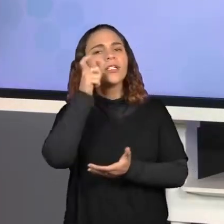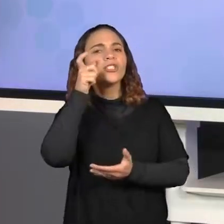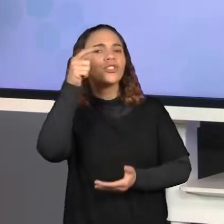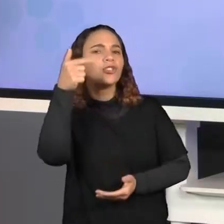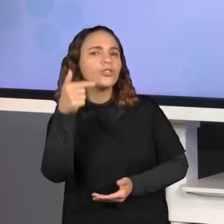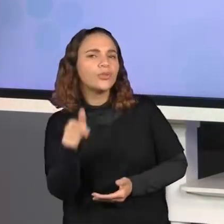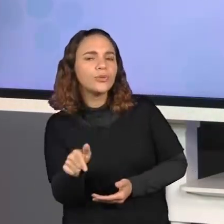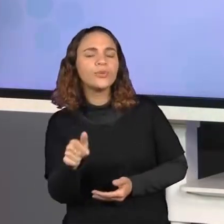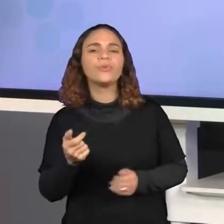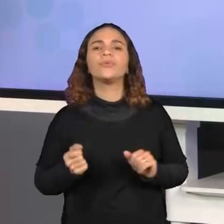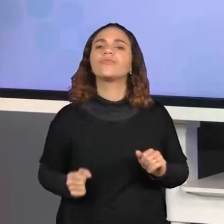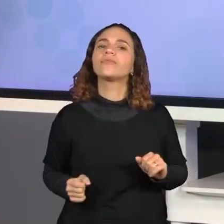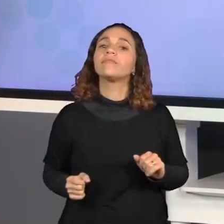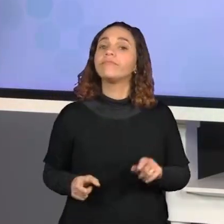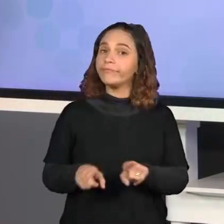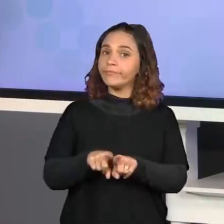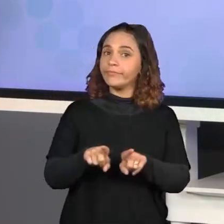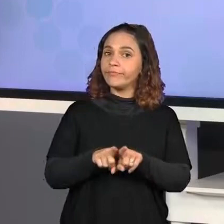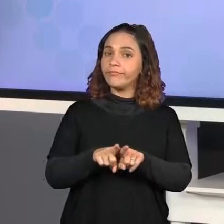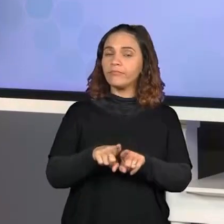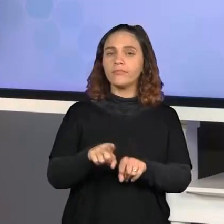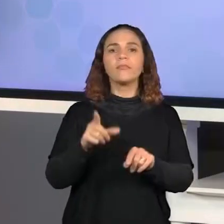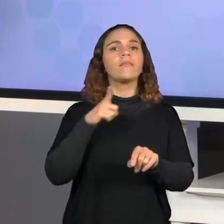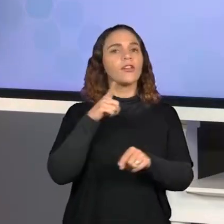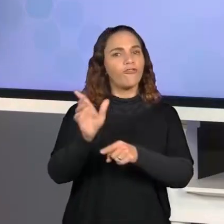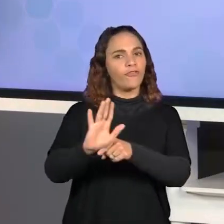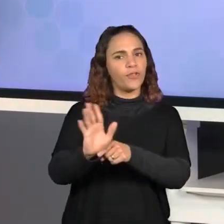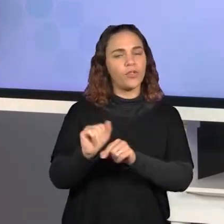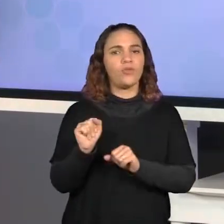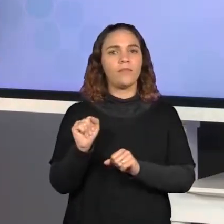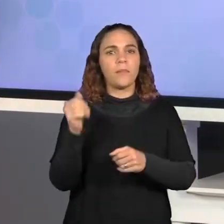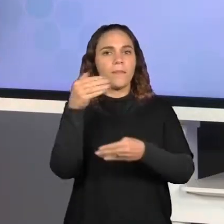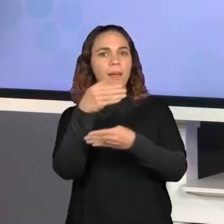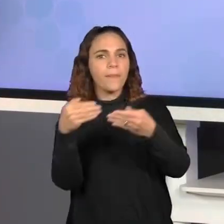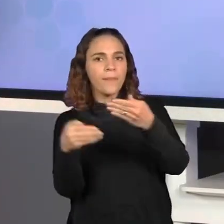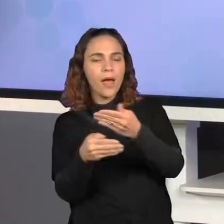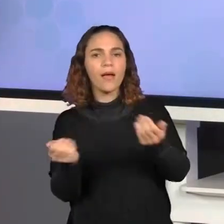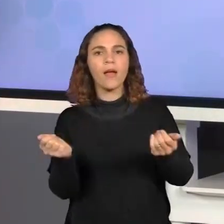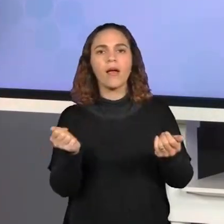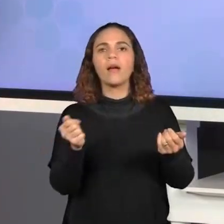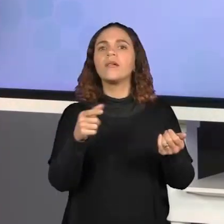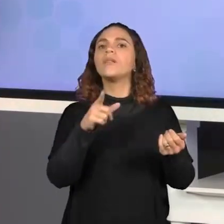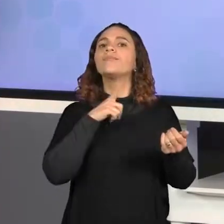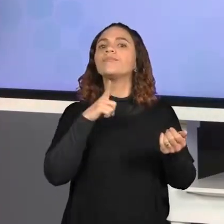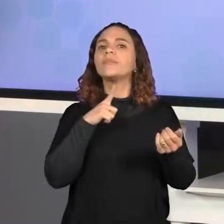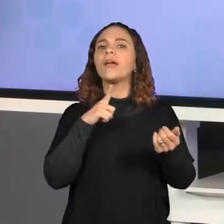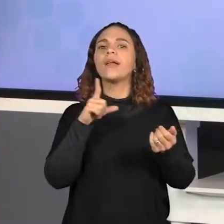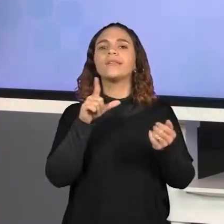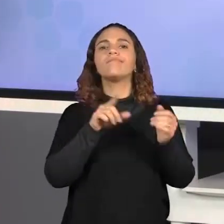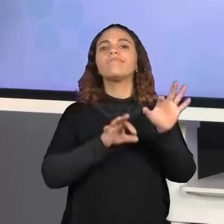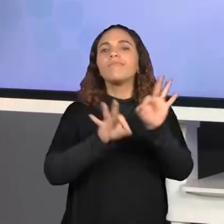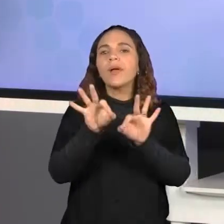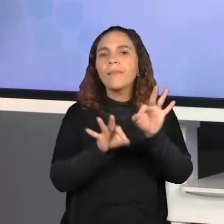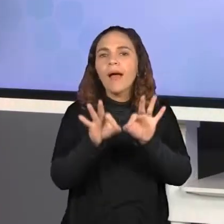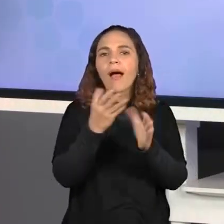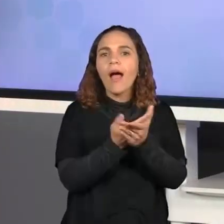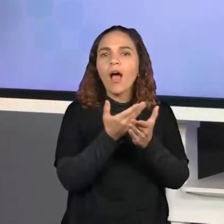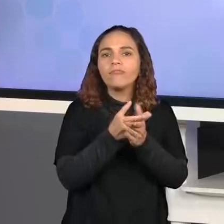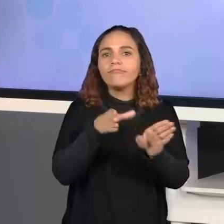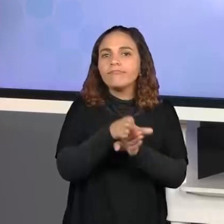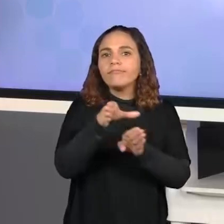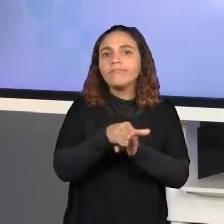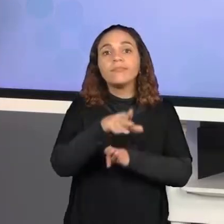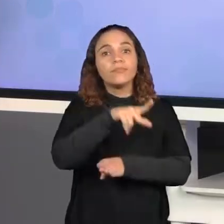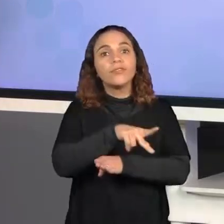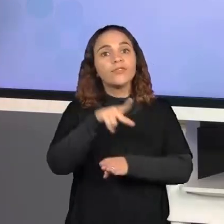aí uma aula. E lá você encontra o vídeo, o PowerPoint, o PPT e o plano de aula, que vai te ajudar aí no dia